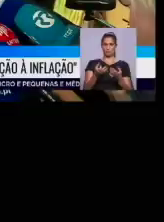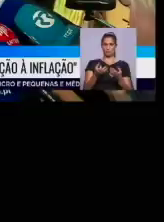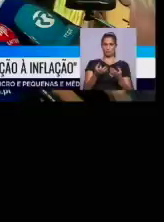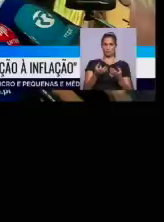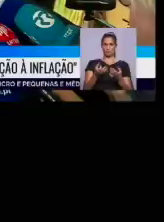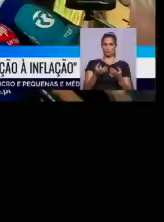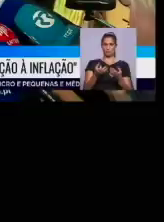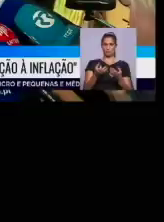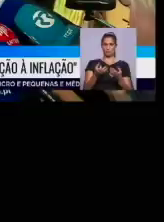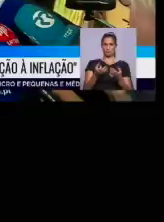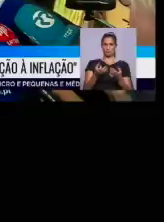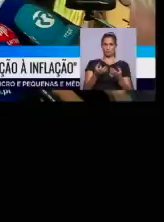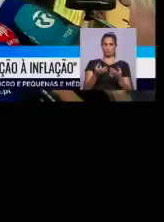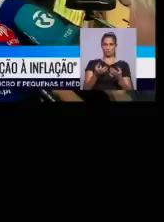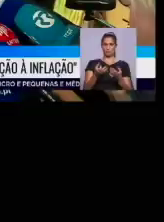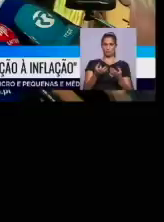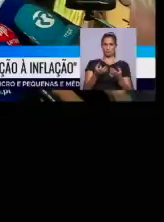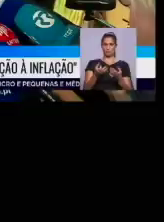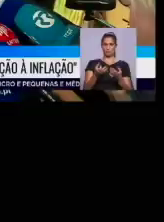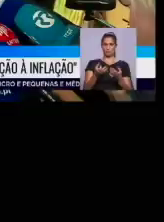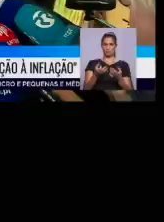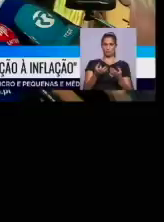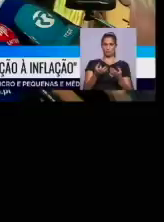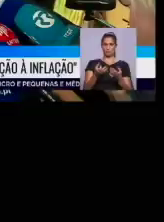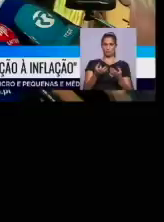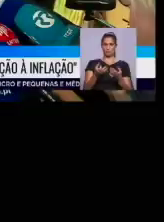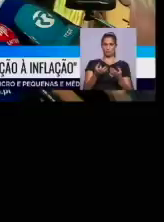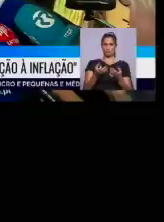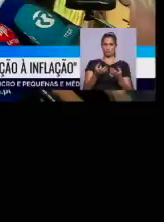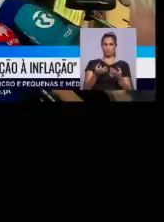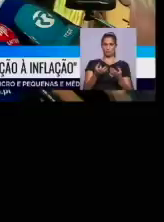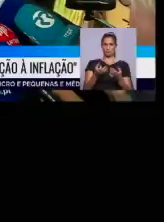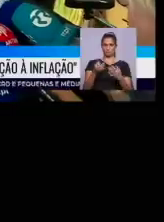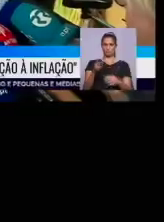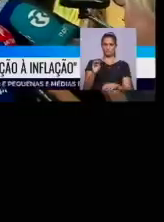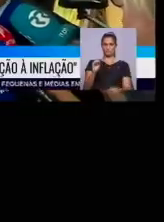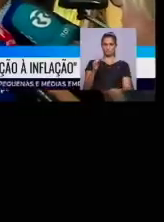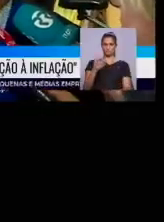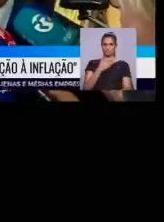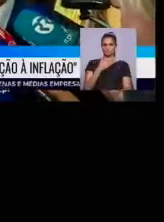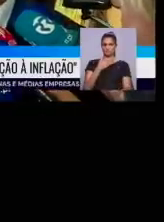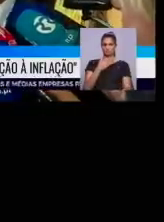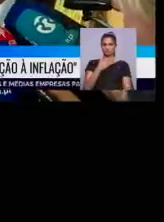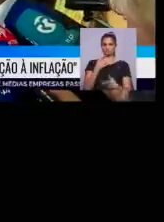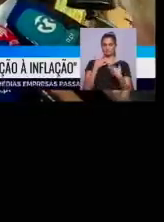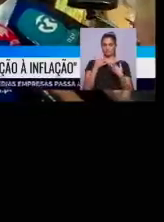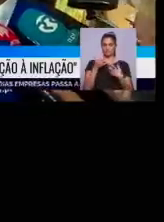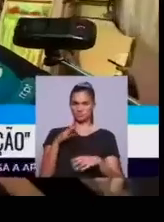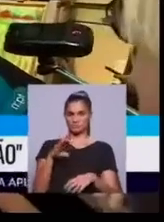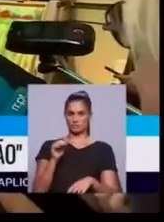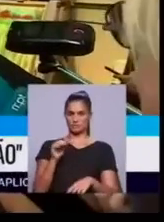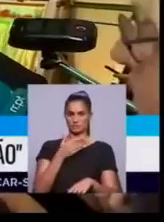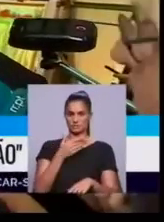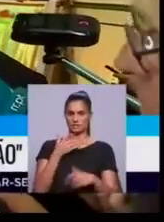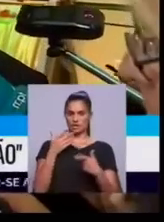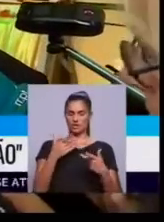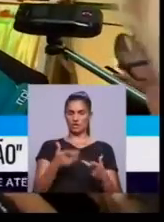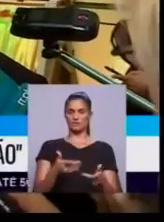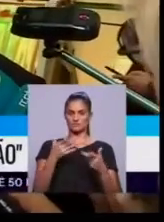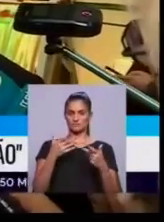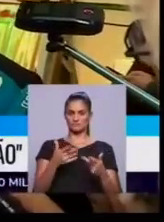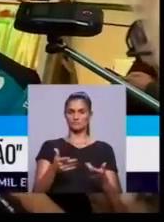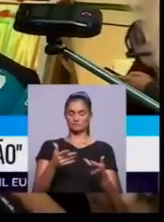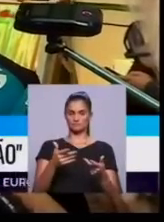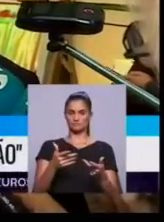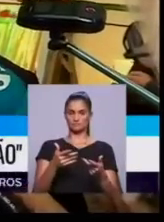opiniões como se fosse que ela era antigamente Mas não é isso que ela é agora e agora